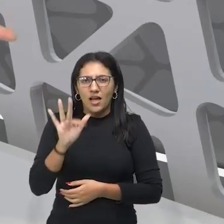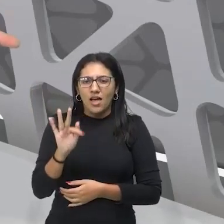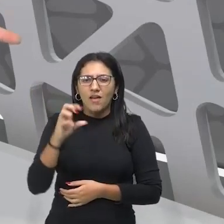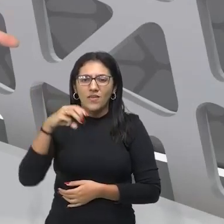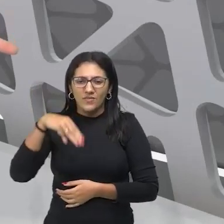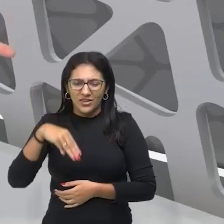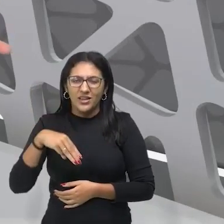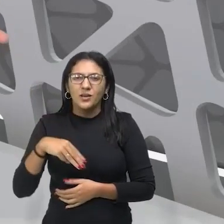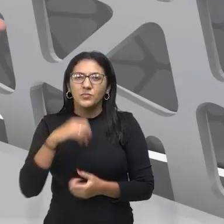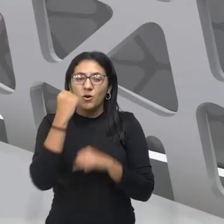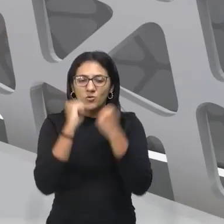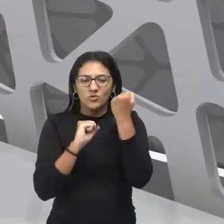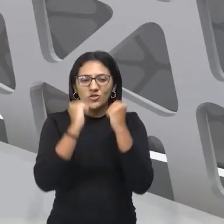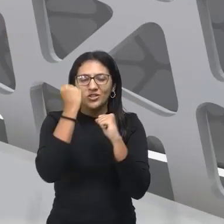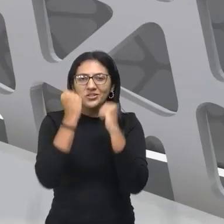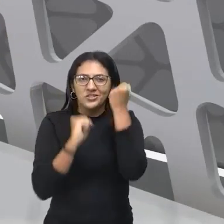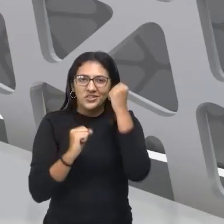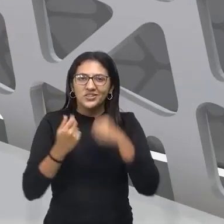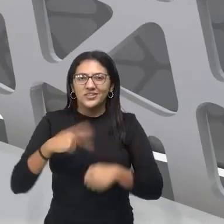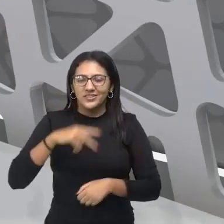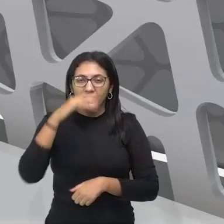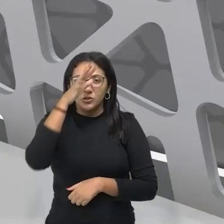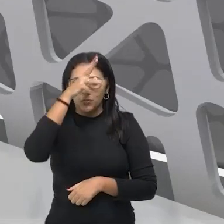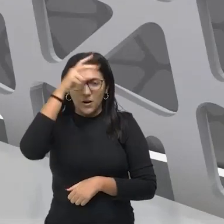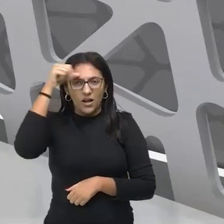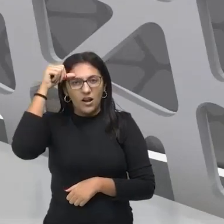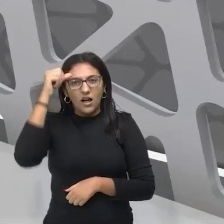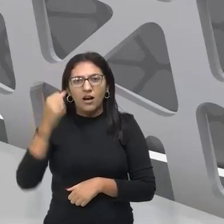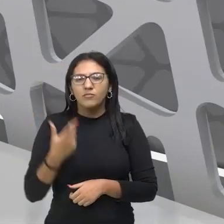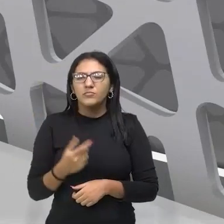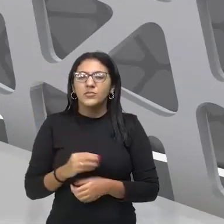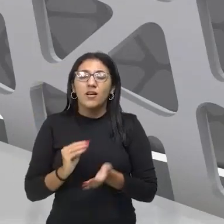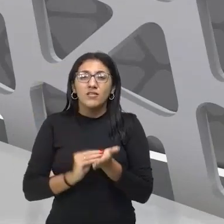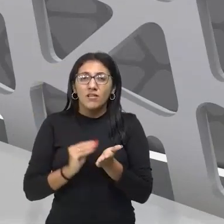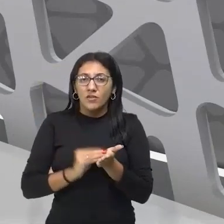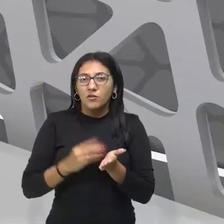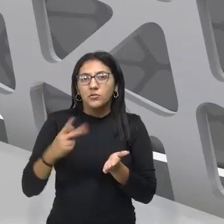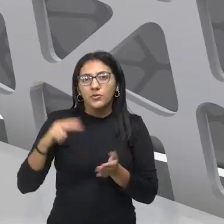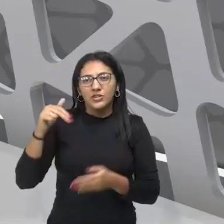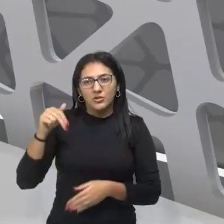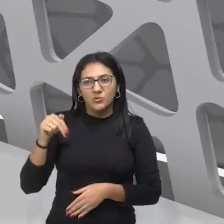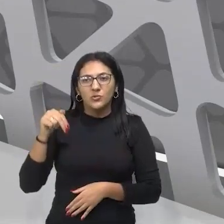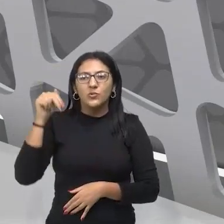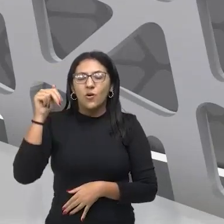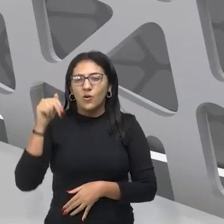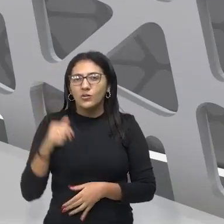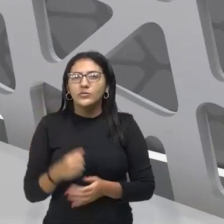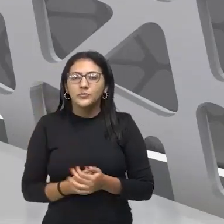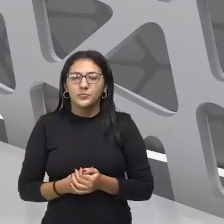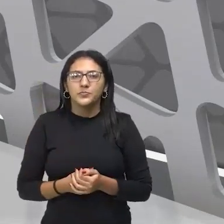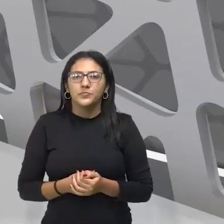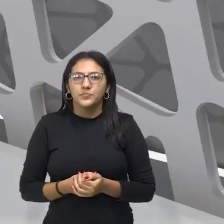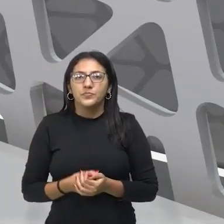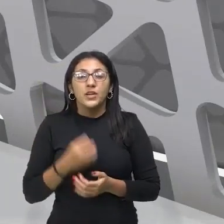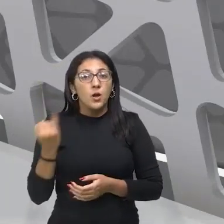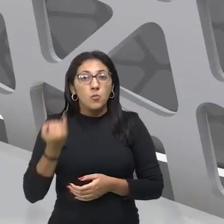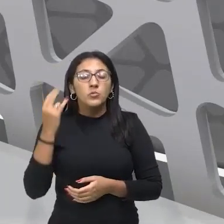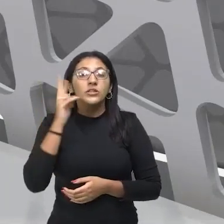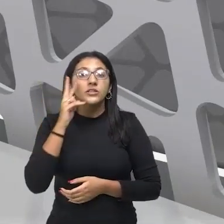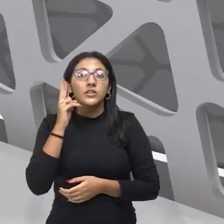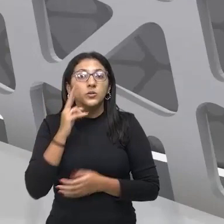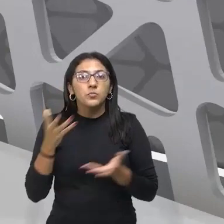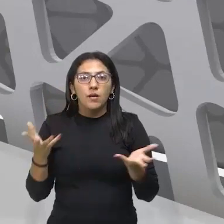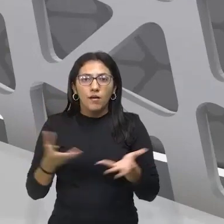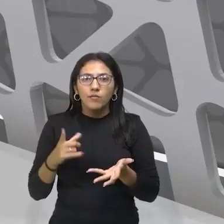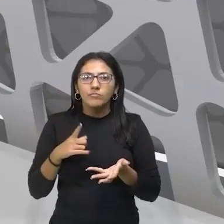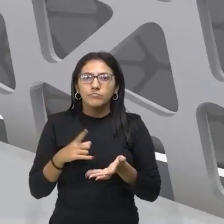projeto Zona Franca, mas não foi o suficiente para alavancar a atividade econômica aqui na região Norte.